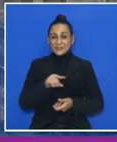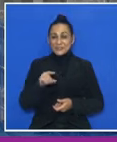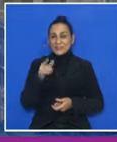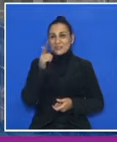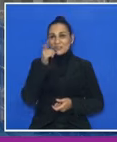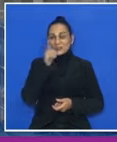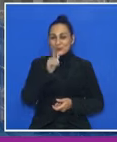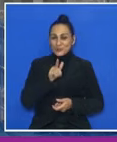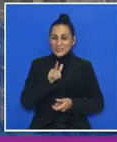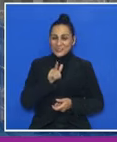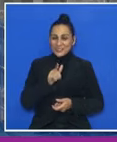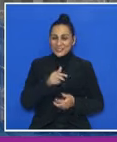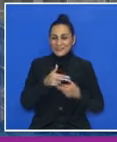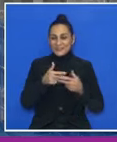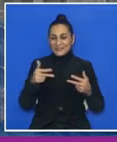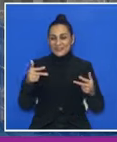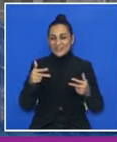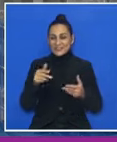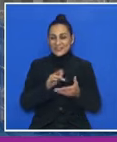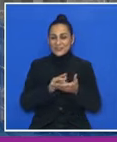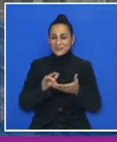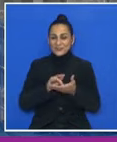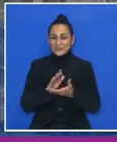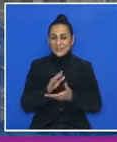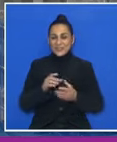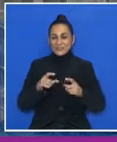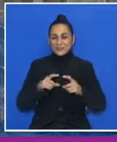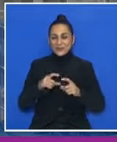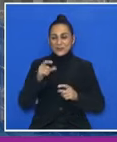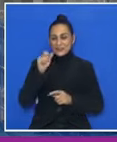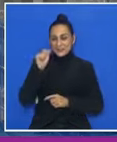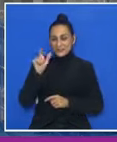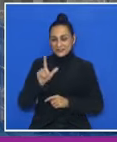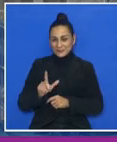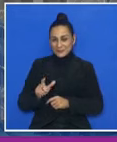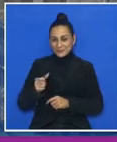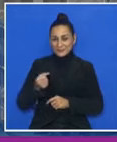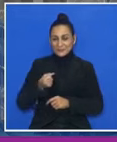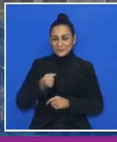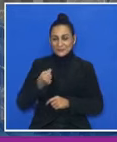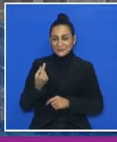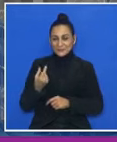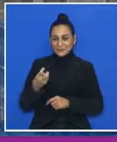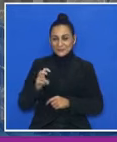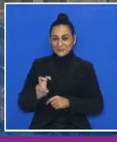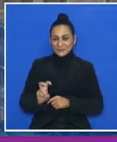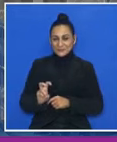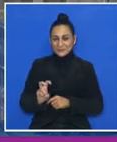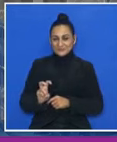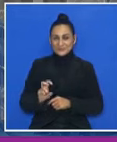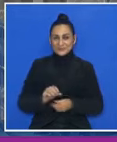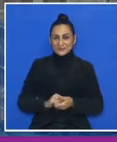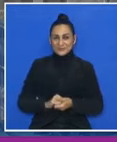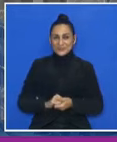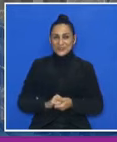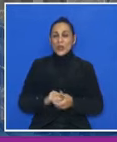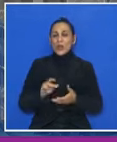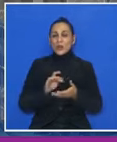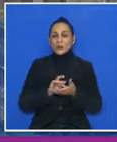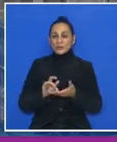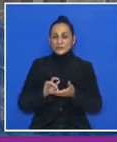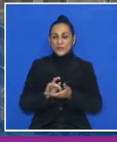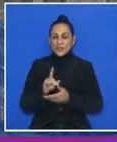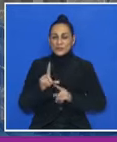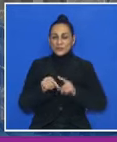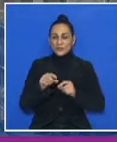tem muitas chances de ganhar na Loto Fácil. Bola azul, número 15. Azul, 15. Loto